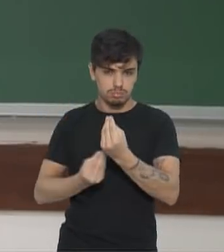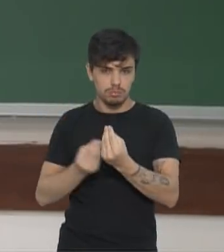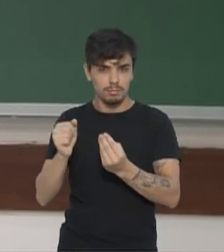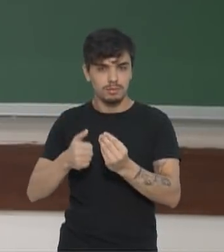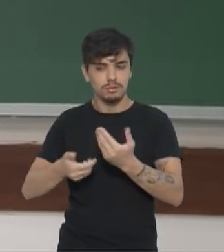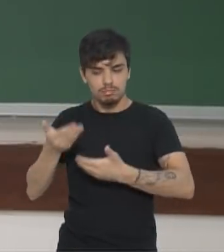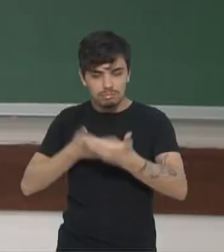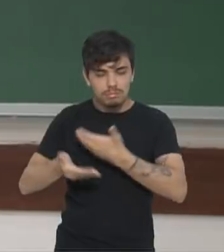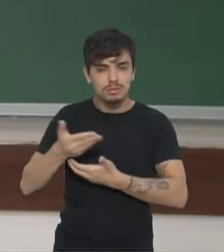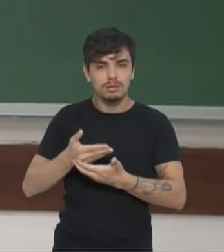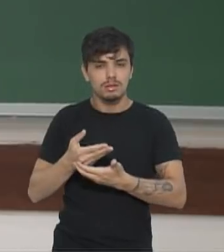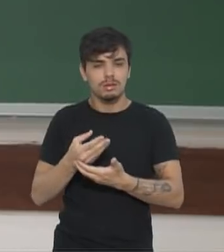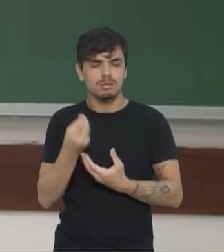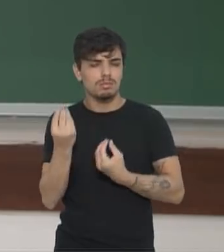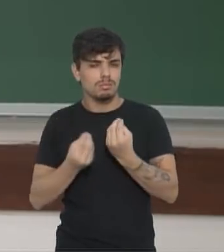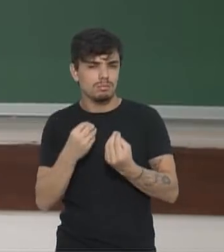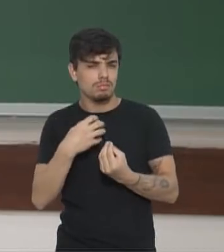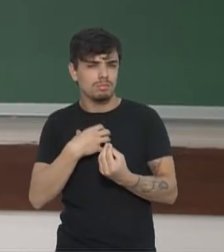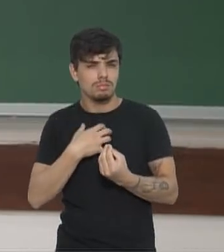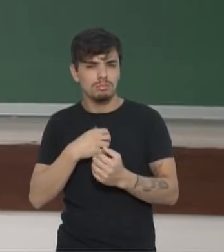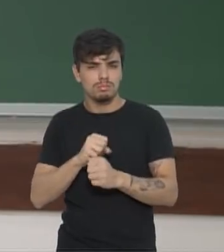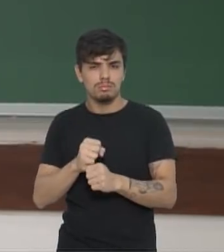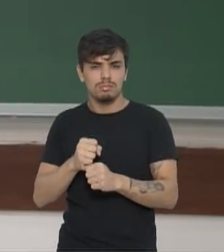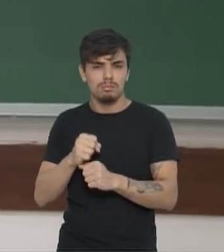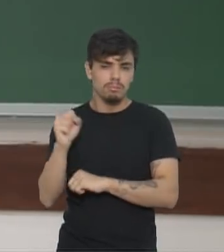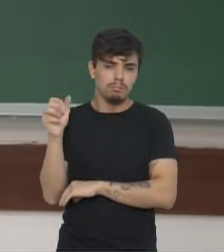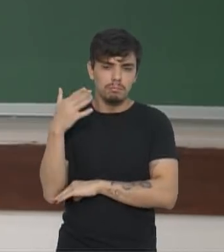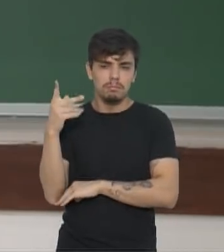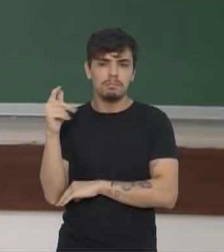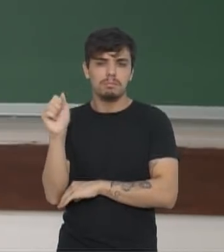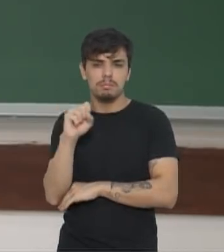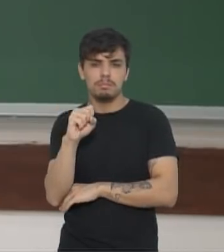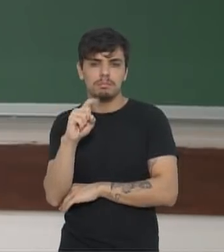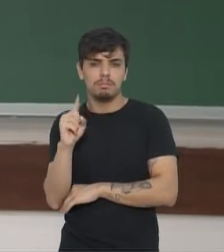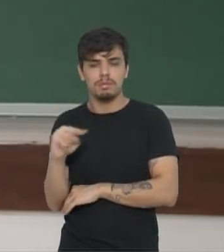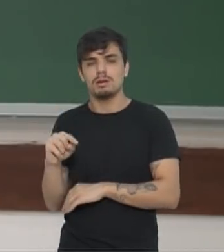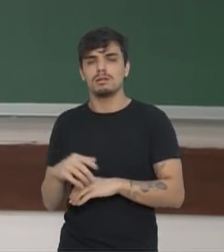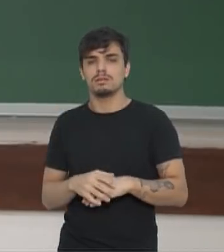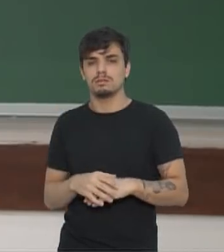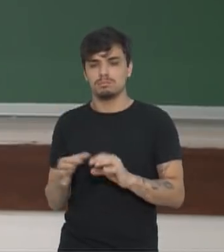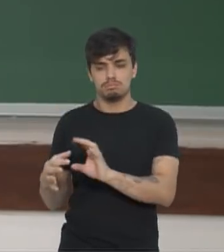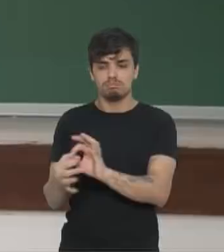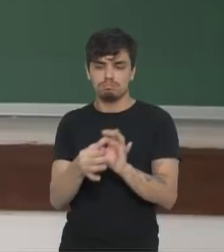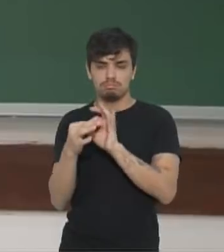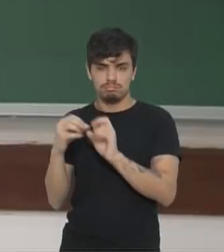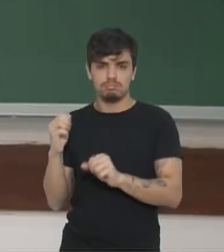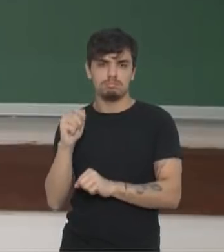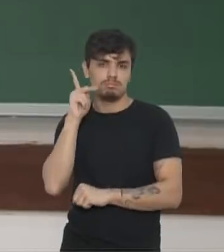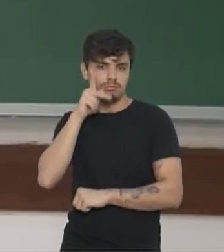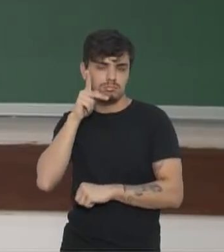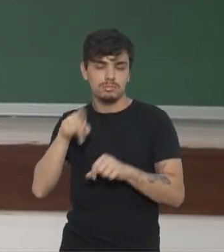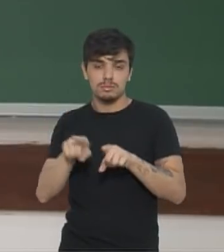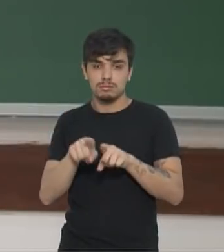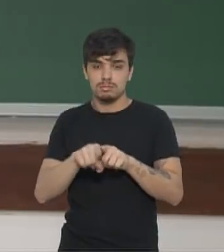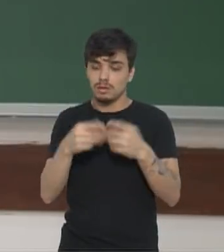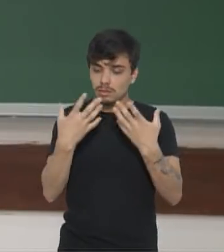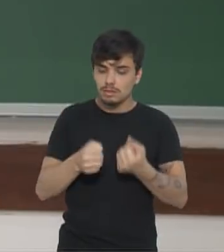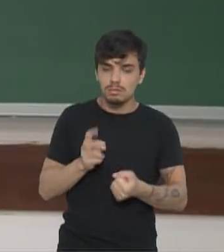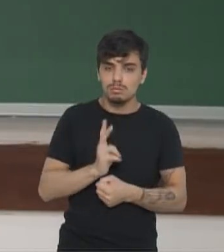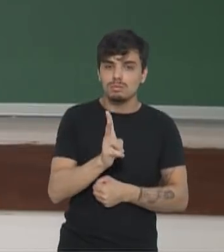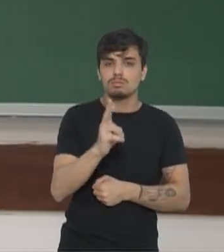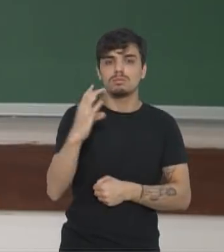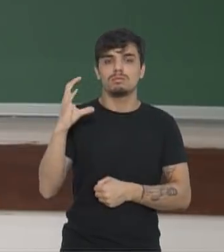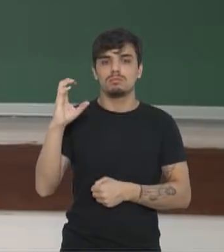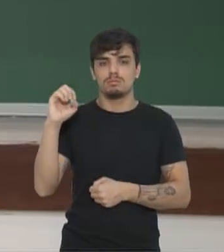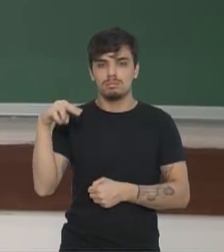uma espécie de, não é uma rendição, mas uma negociação, uma aliança política, a gente aceita, então continua sendo um condado de